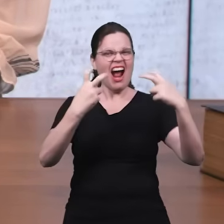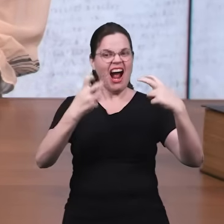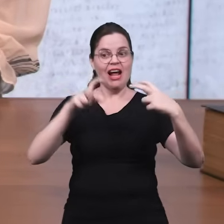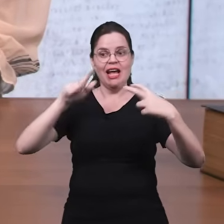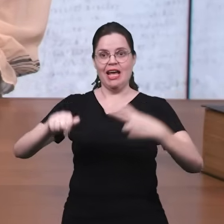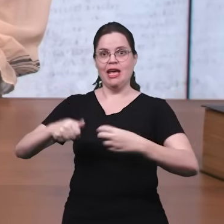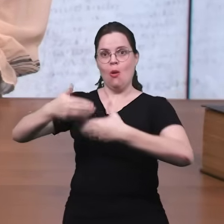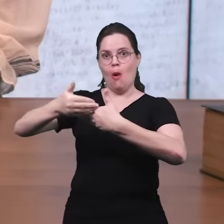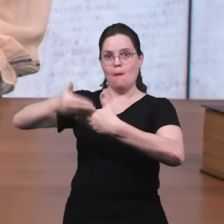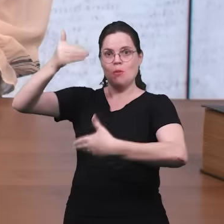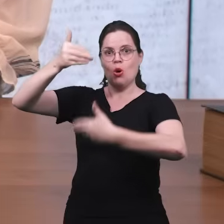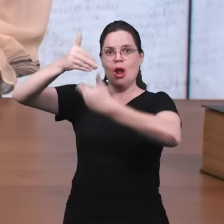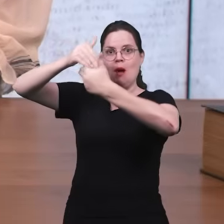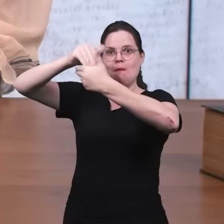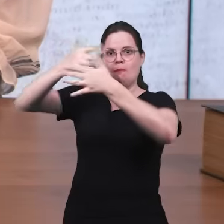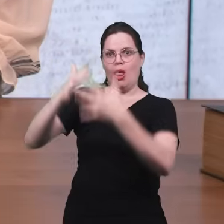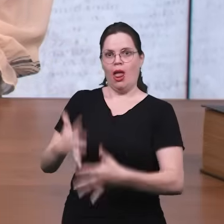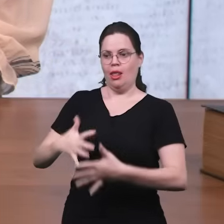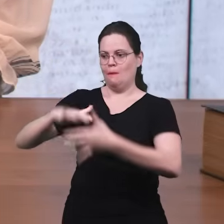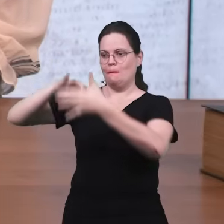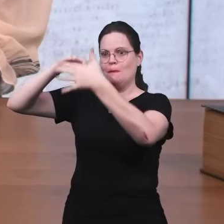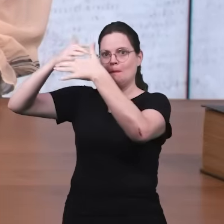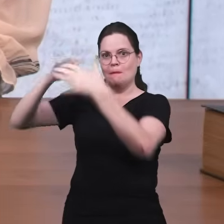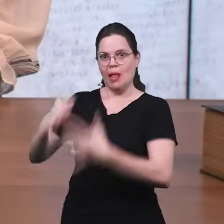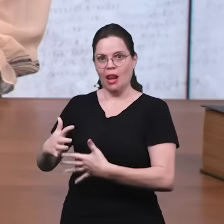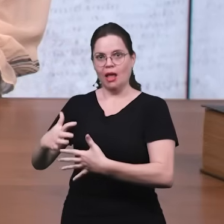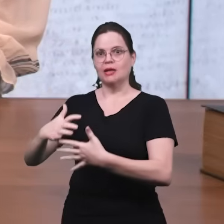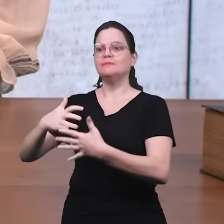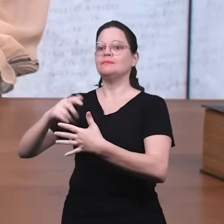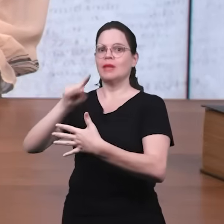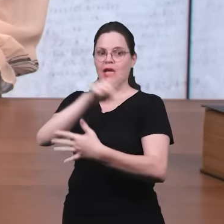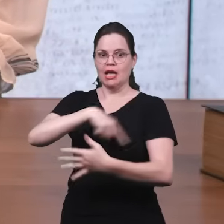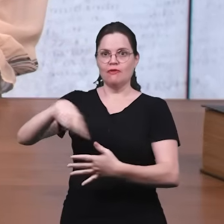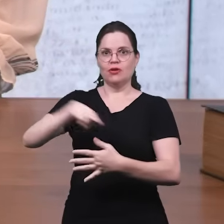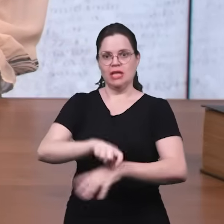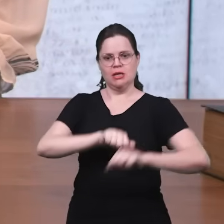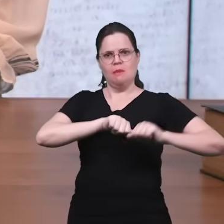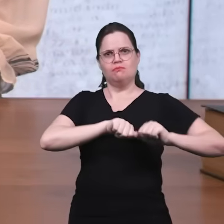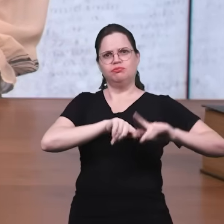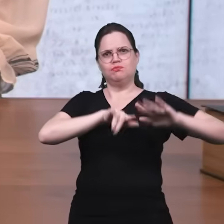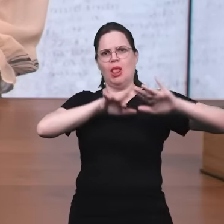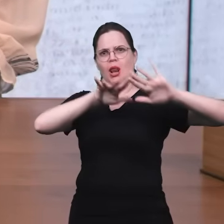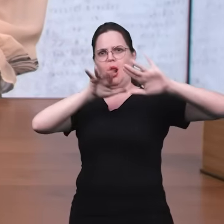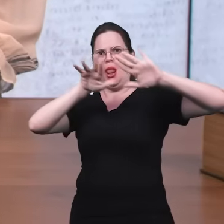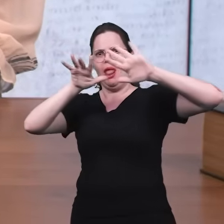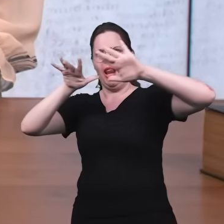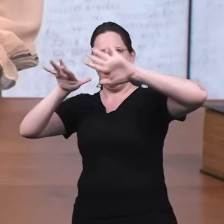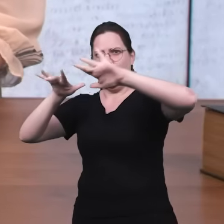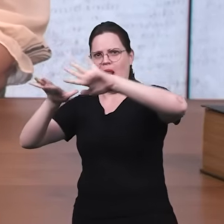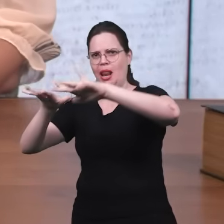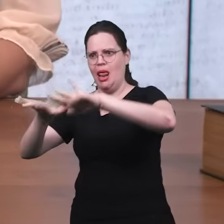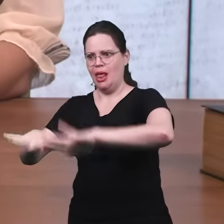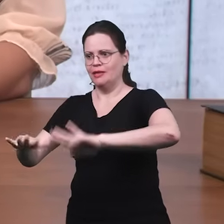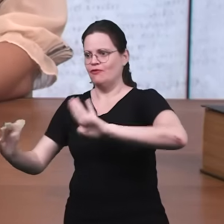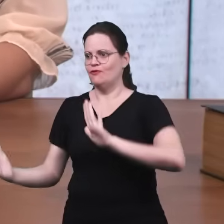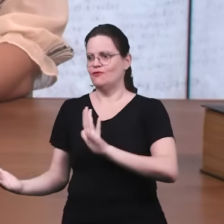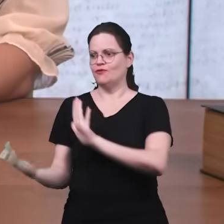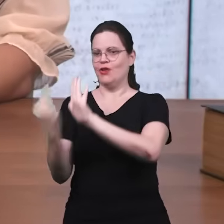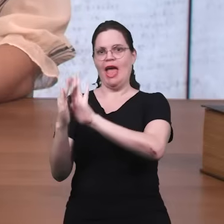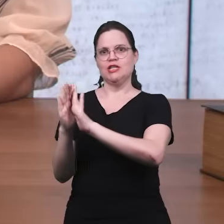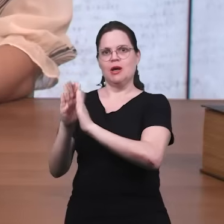da cidade cairá abaixo, e o povo subirá nele, cada qual em frente de